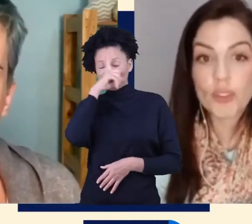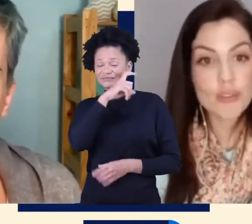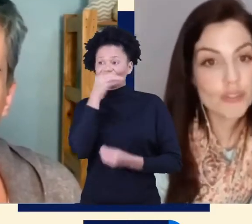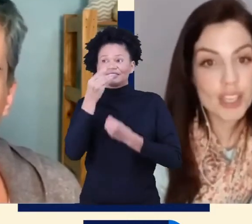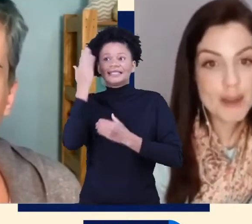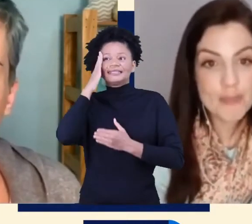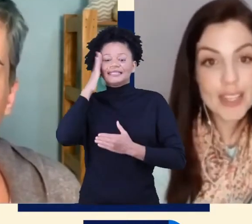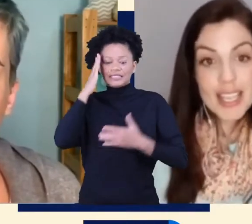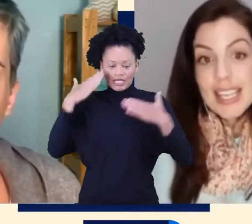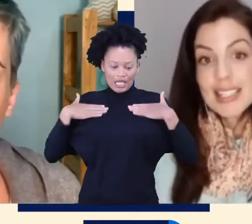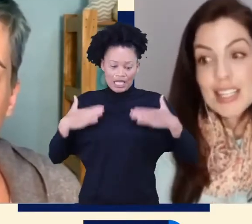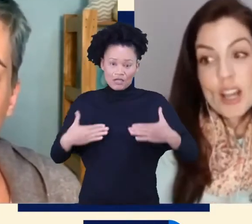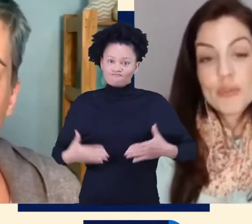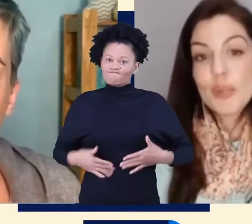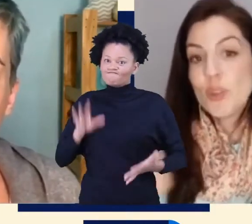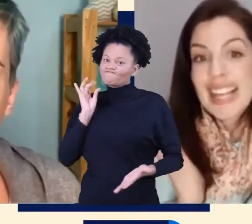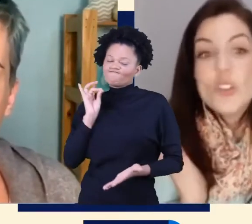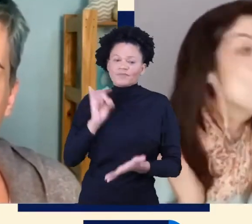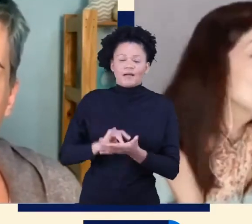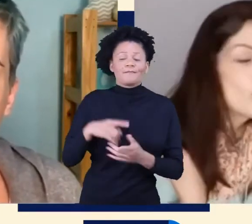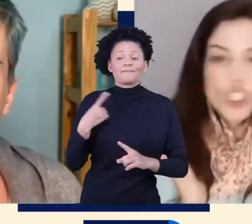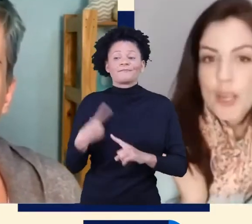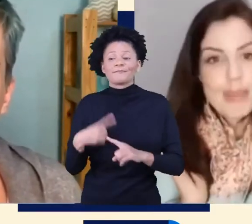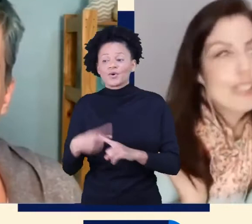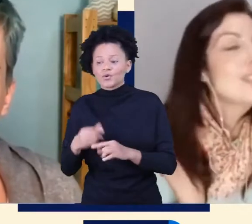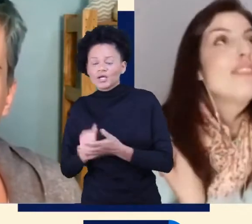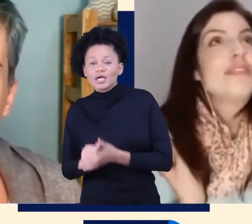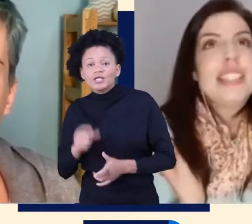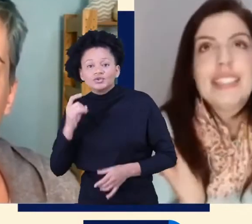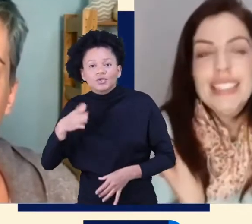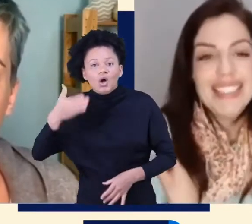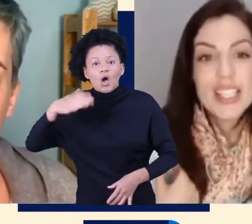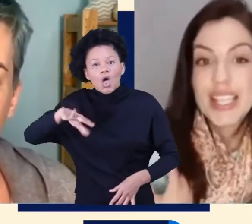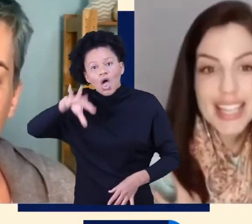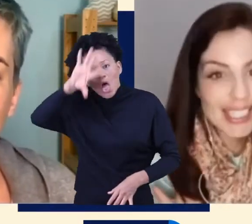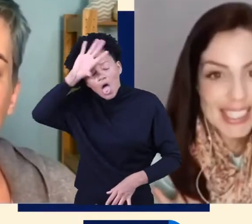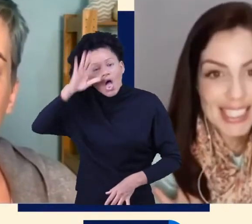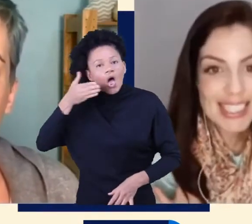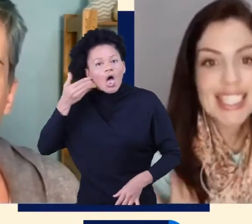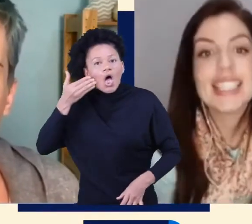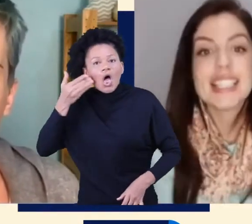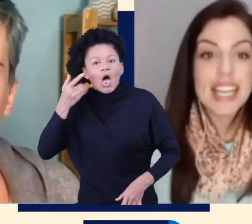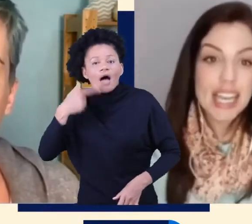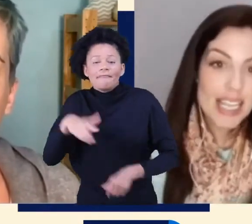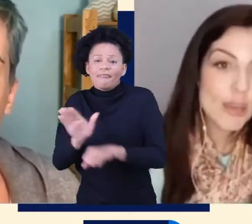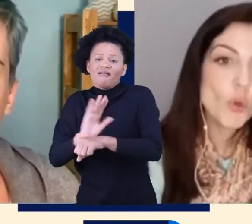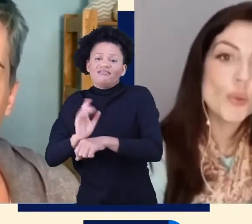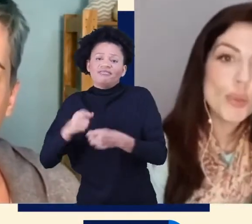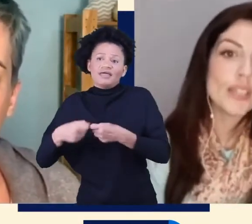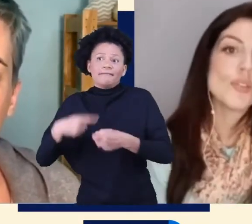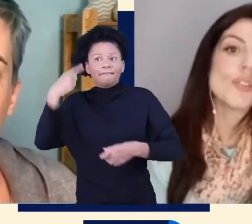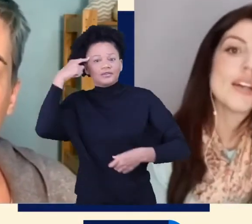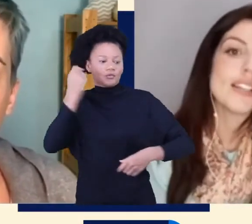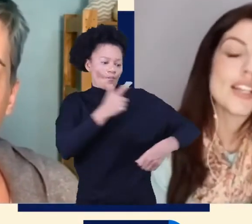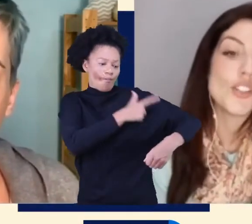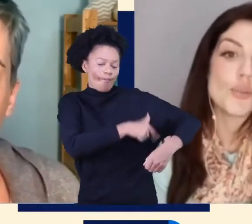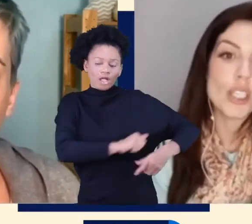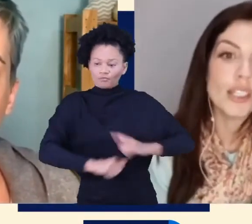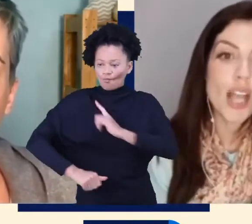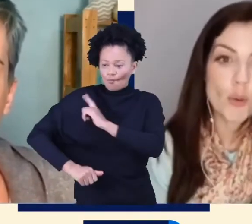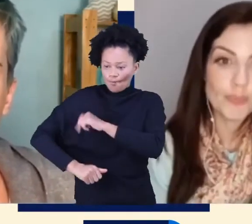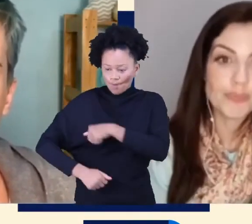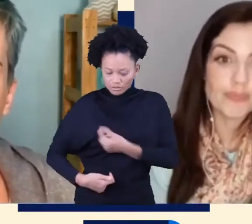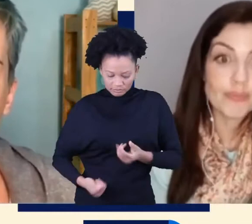tanta pornografia que eles achavam que mulher nunca tinha pelo na vida, nem nas axilas, e muito menos na